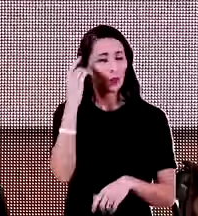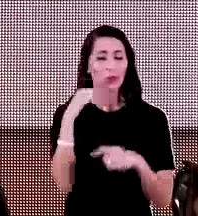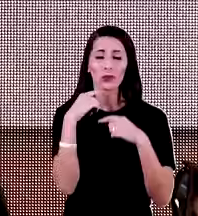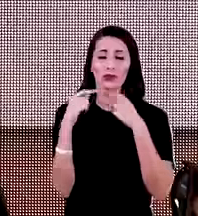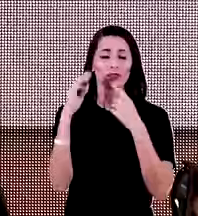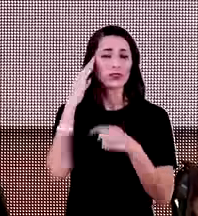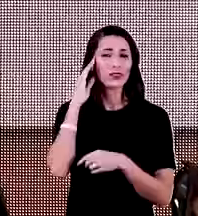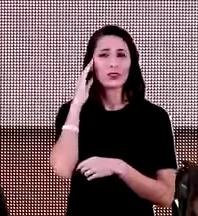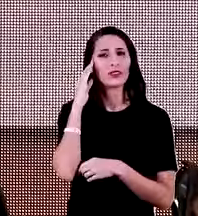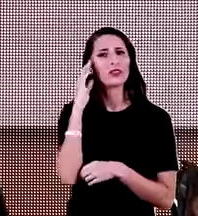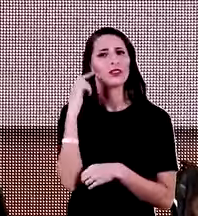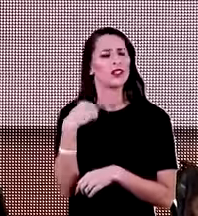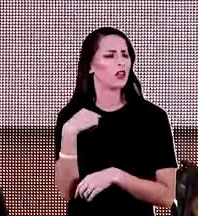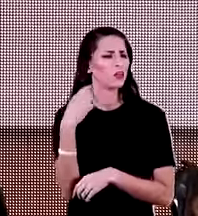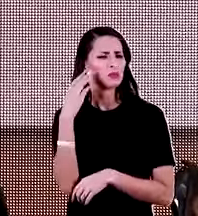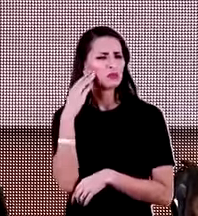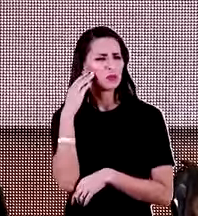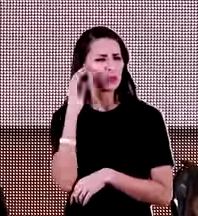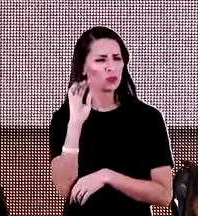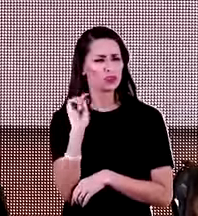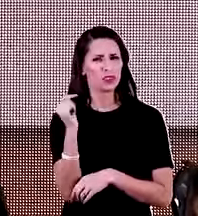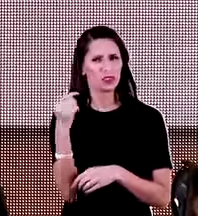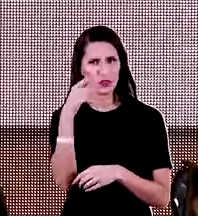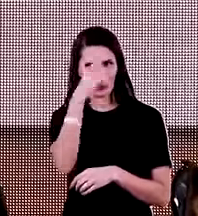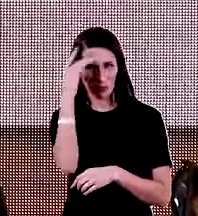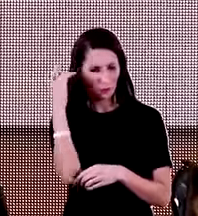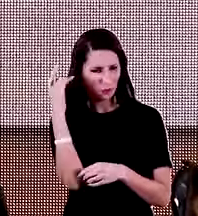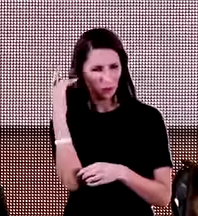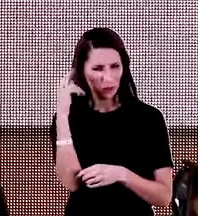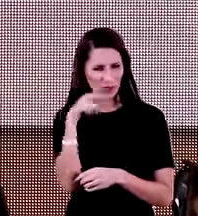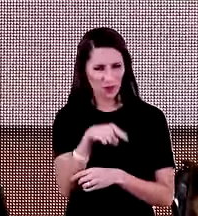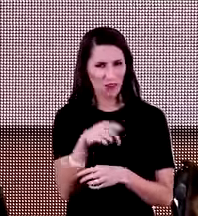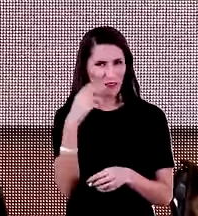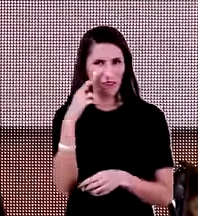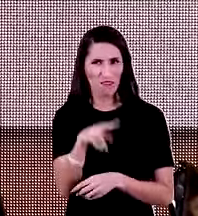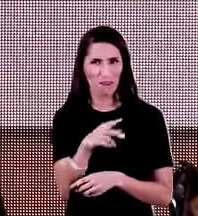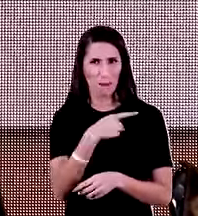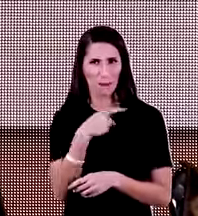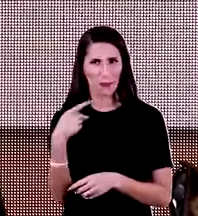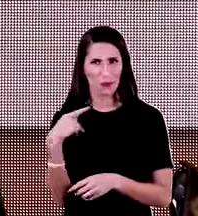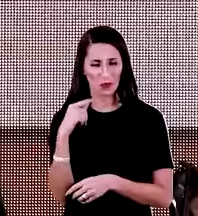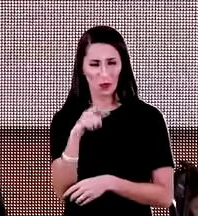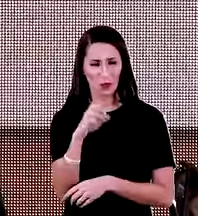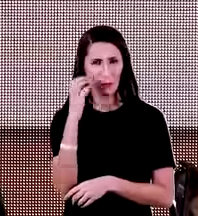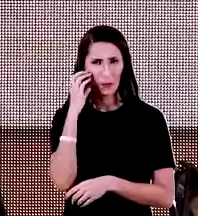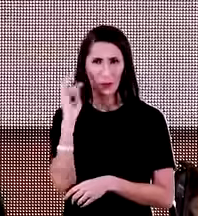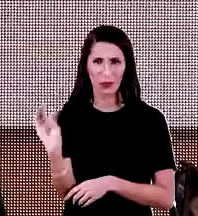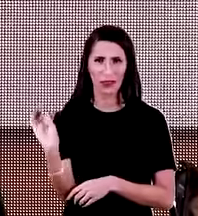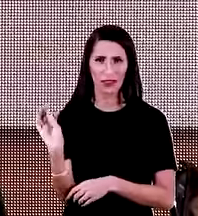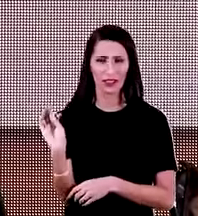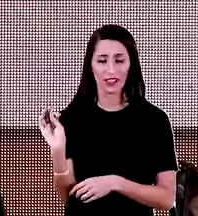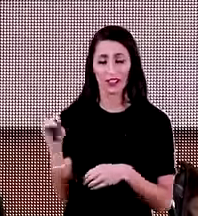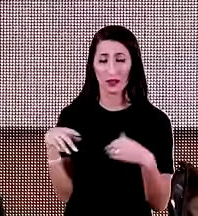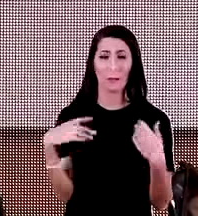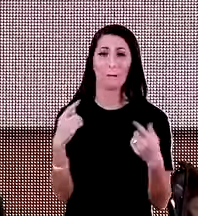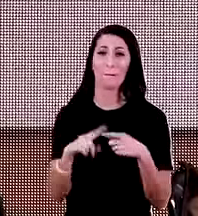gente. Vê um toco de 1,59 m. Quem vê é Jesus, quem tem que ver a gente é Jesus.